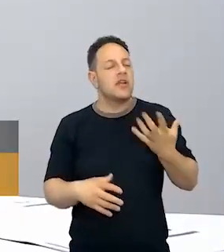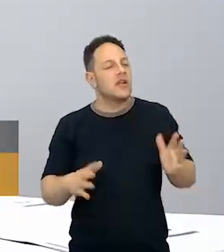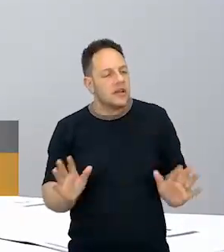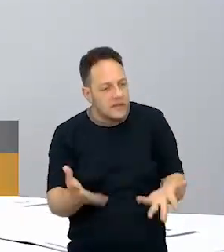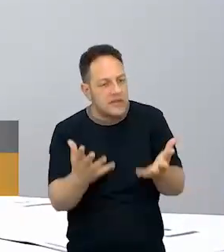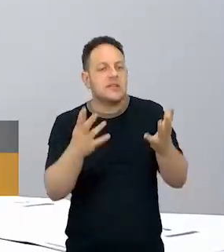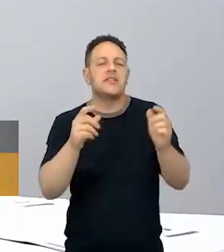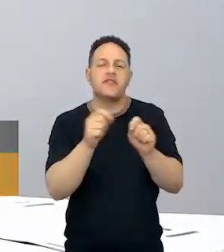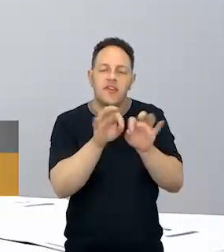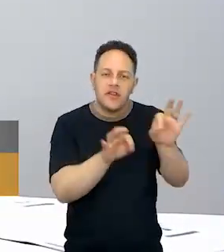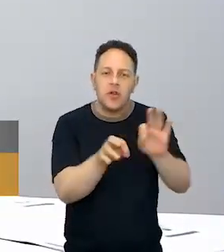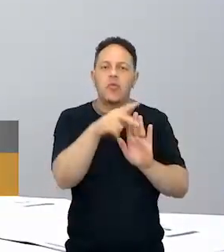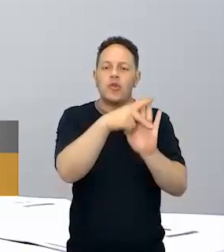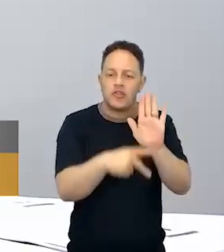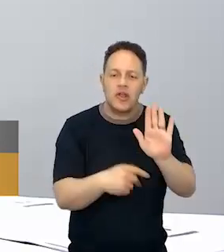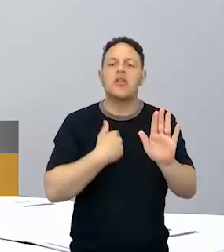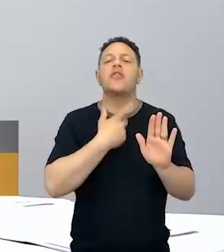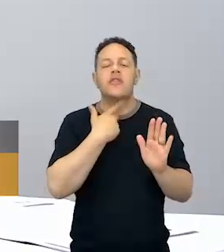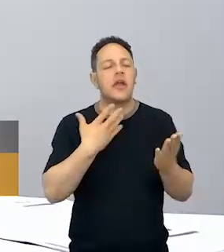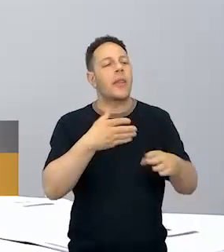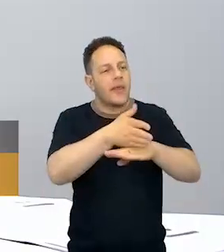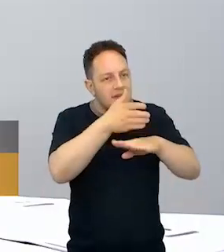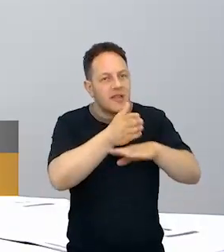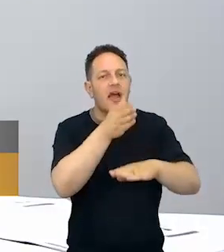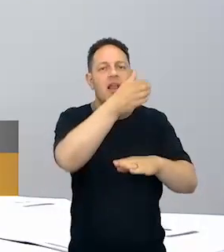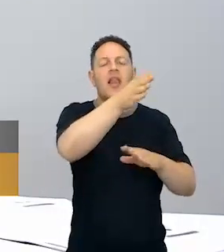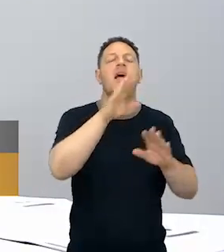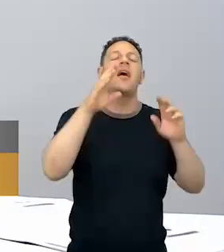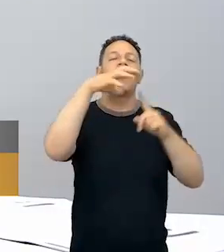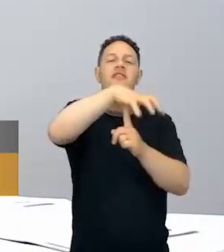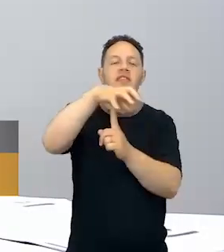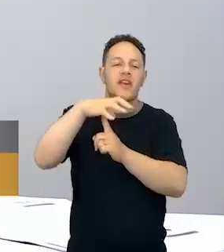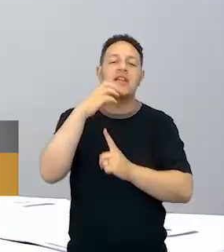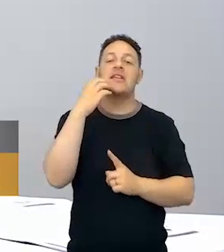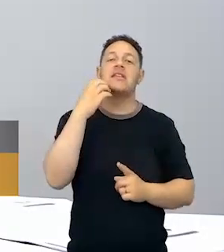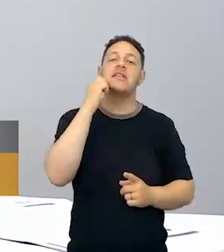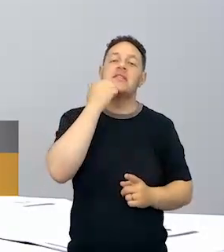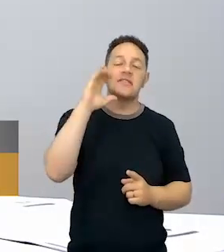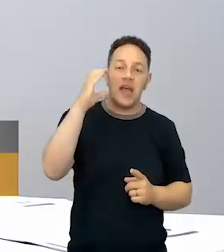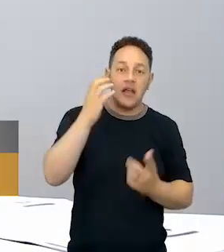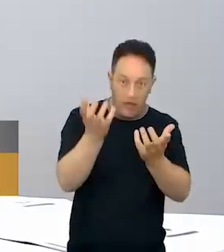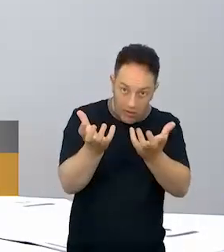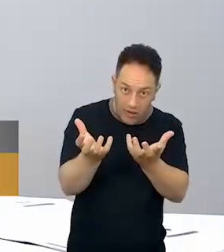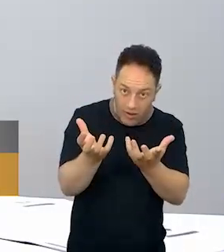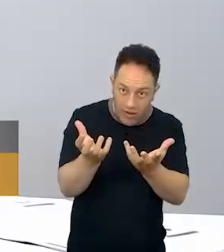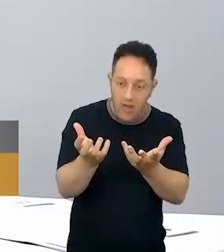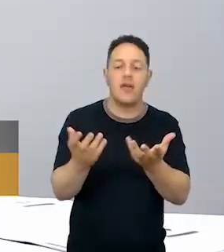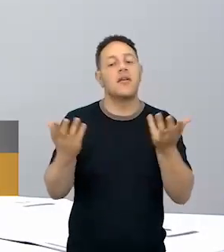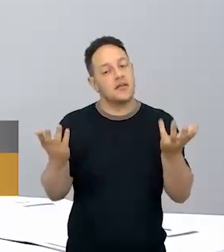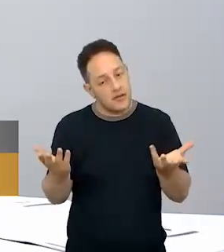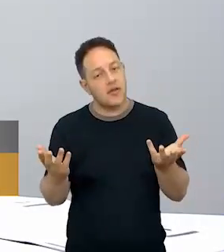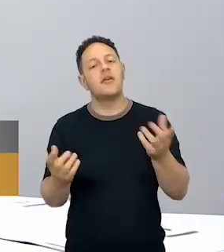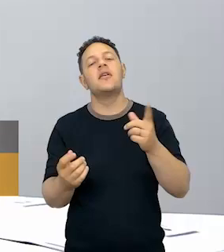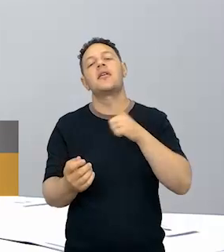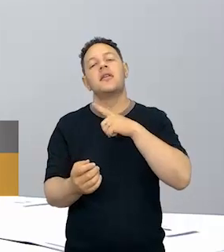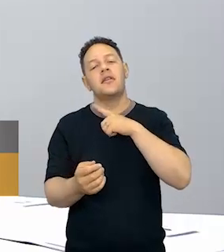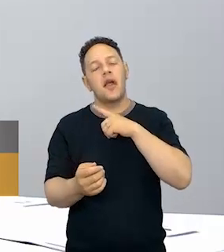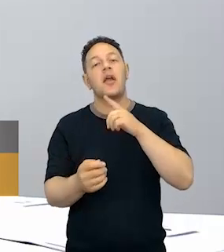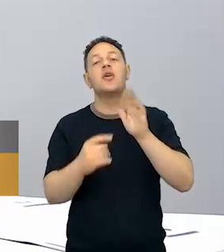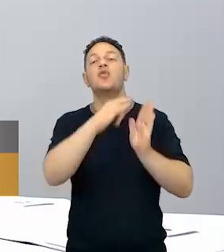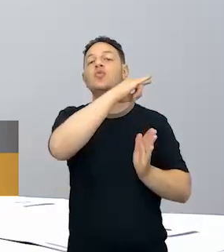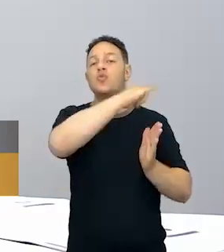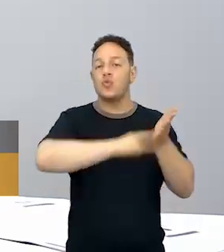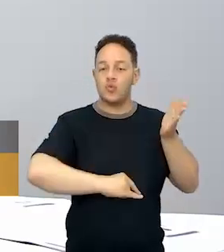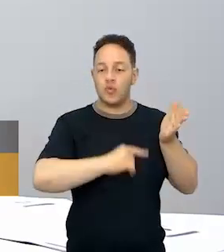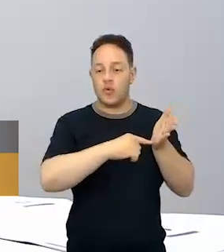projetos assim, e quero participar da Feira de Ciências. Se é esse o caso, gente, já existe a